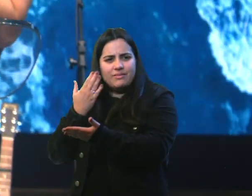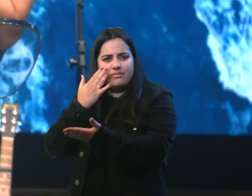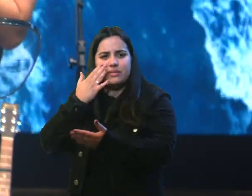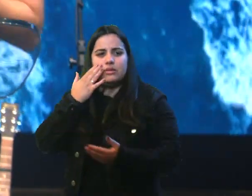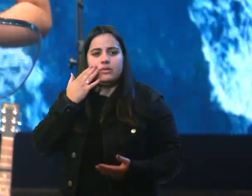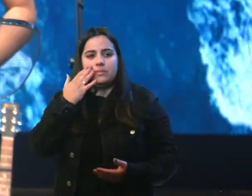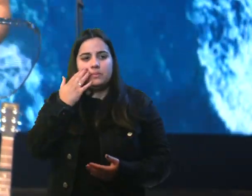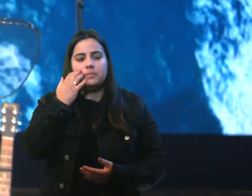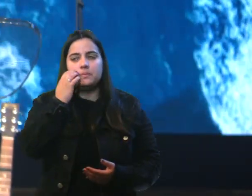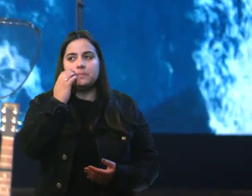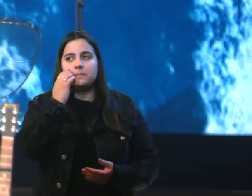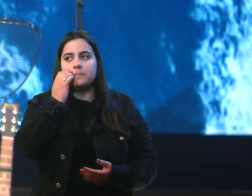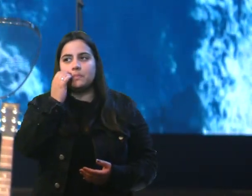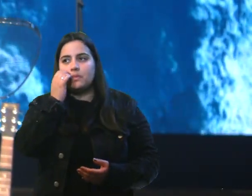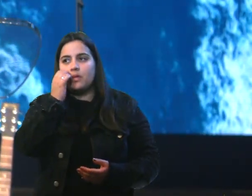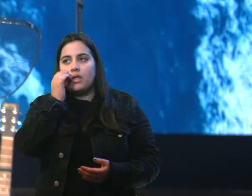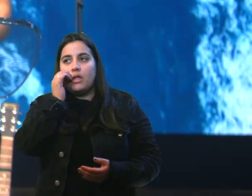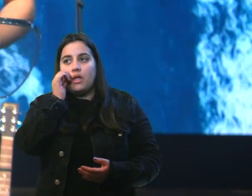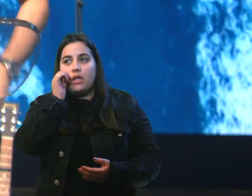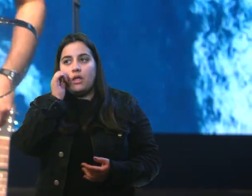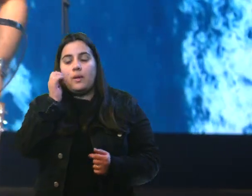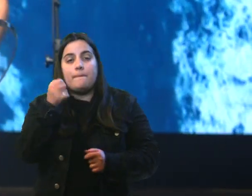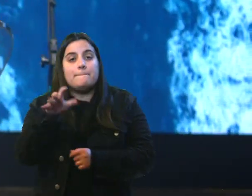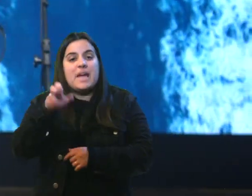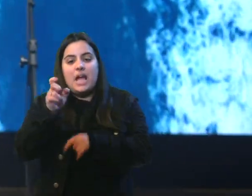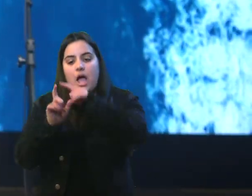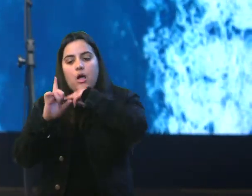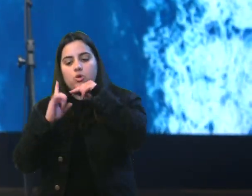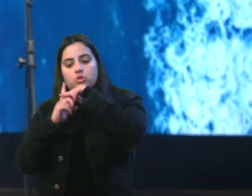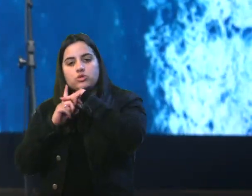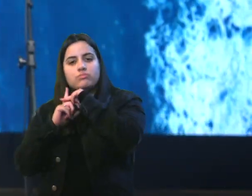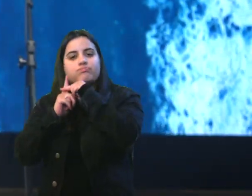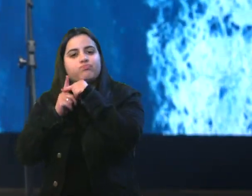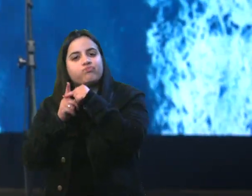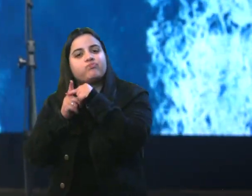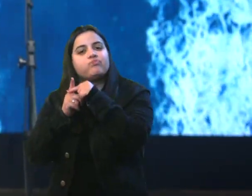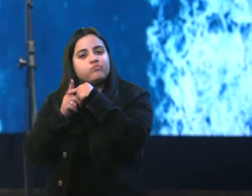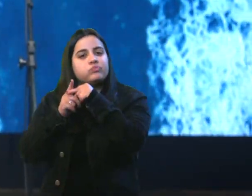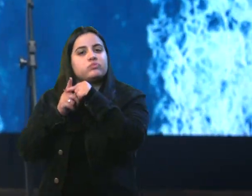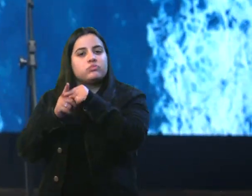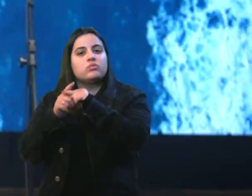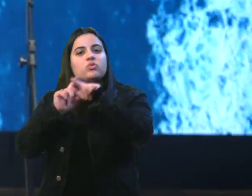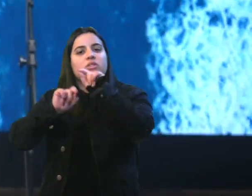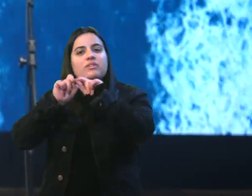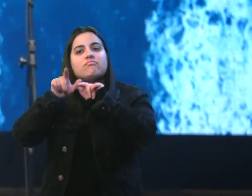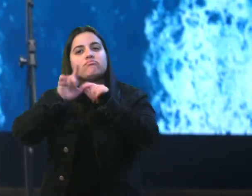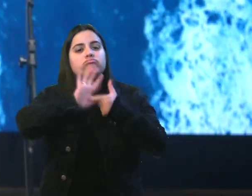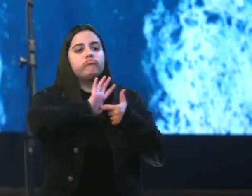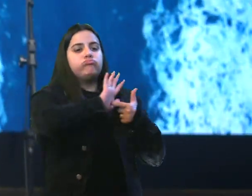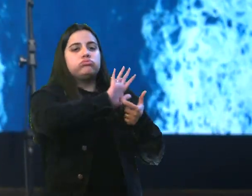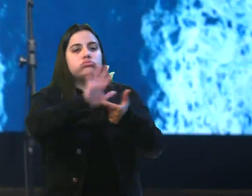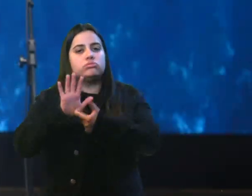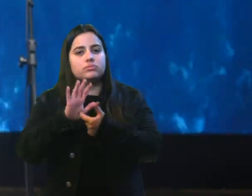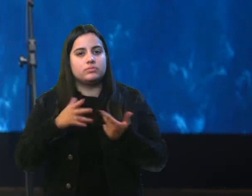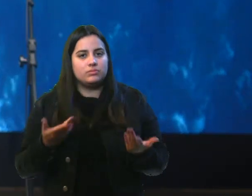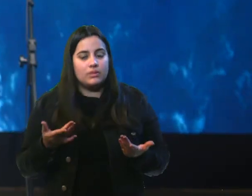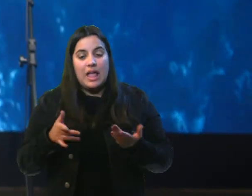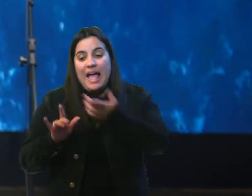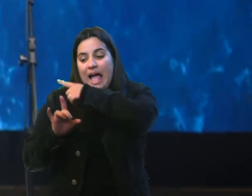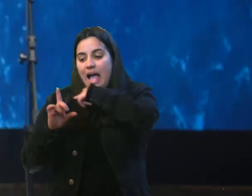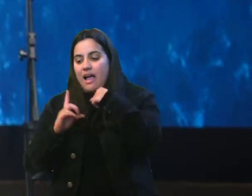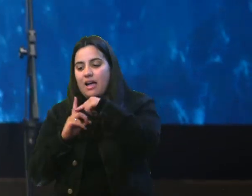Sabe? Tomar a sua cruz tem a ver com se expor. Tomar a sua